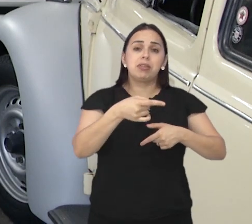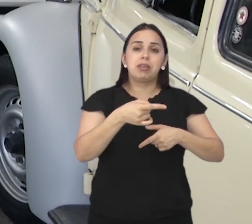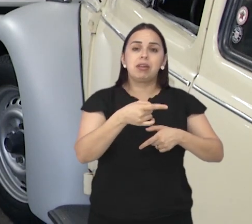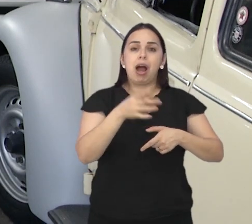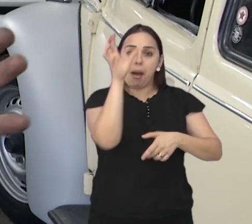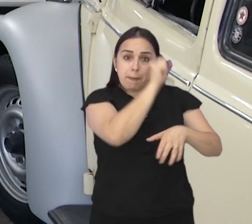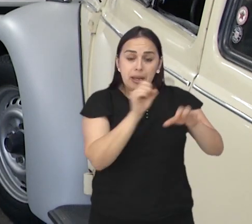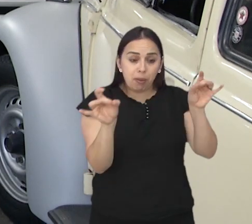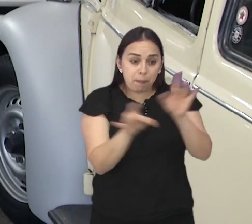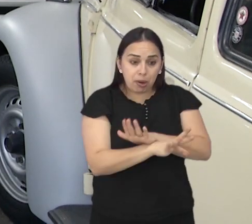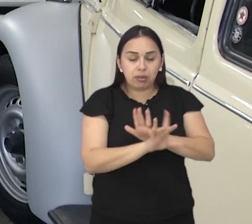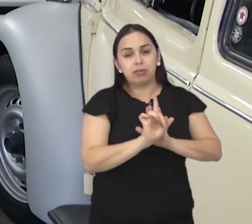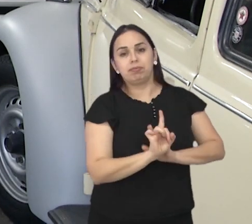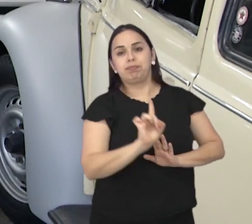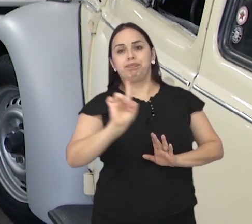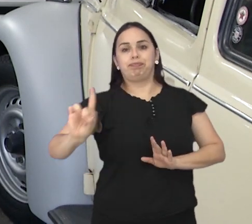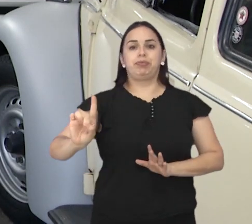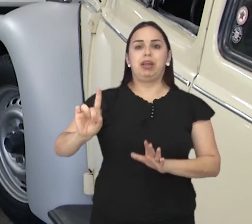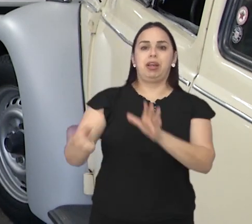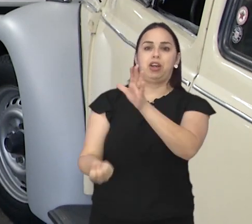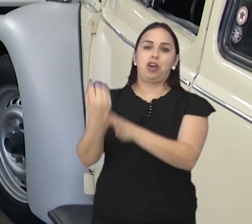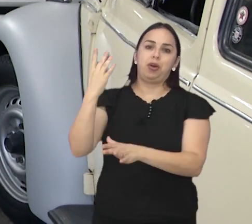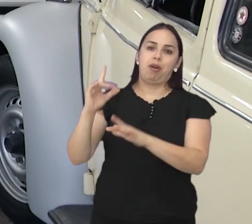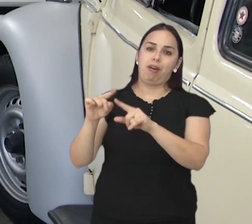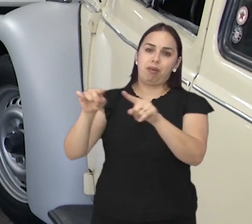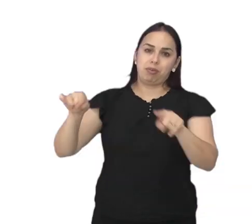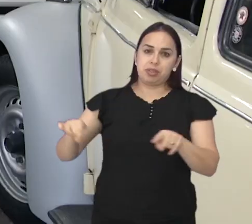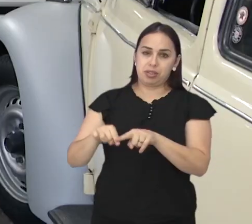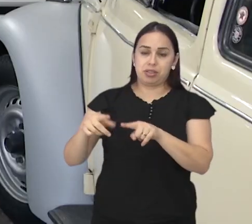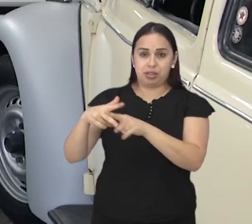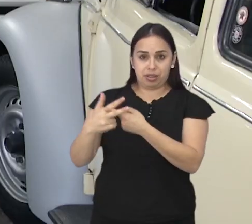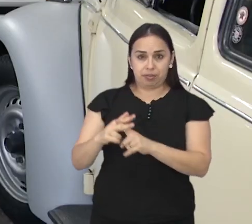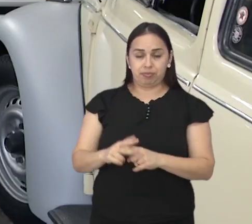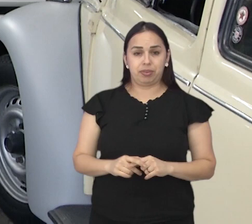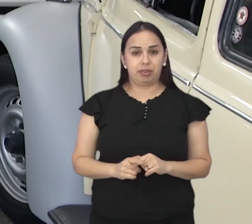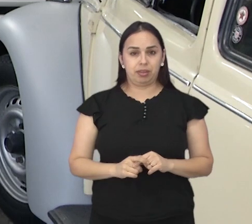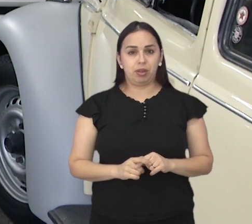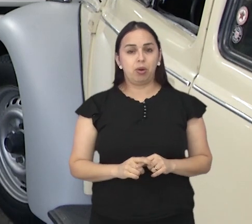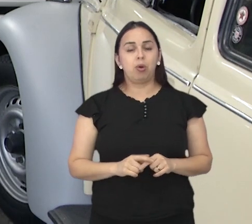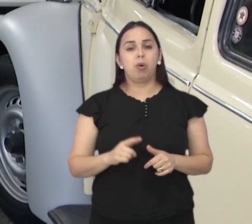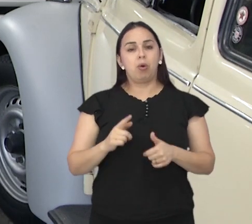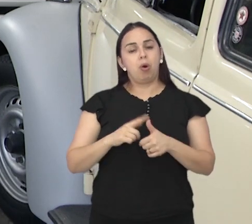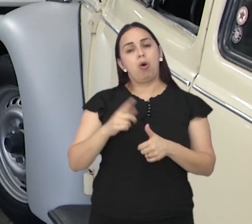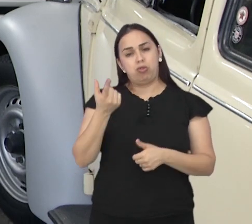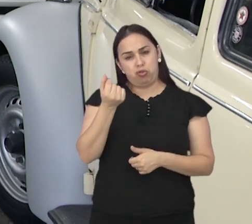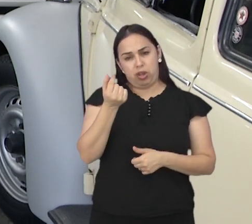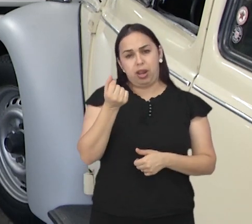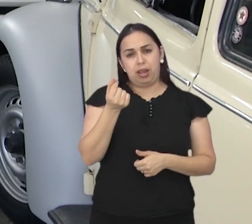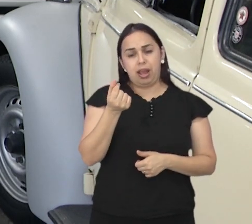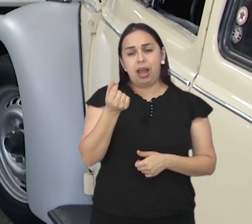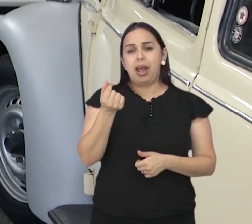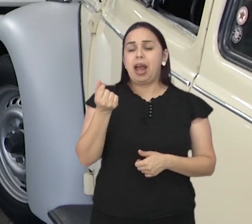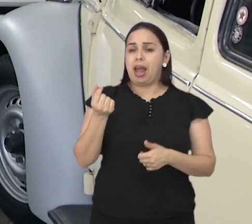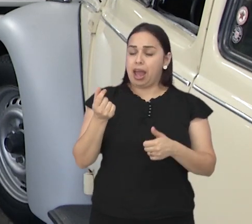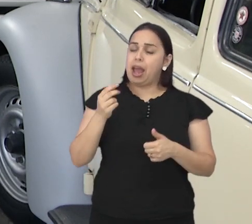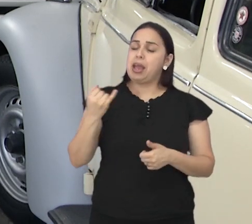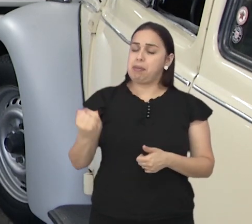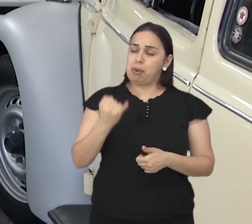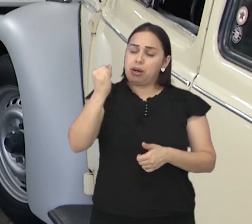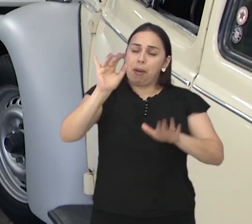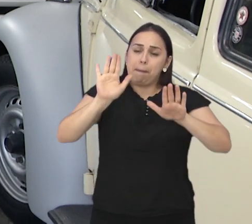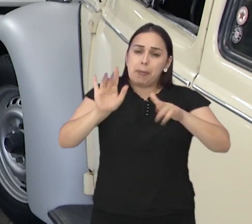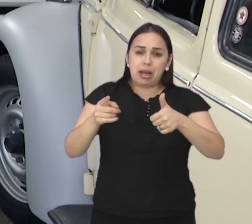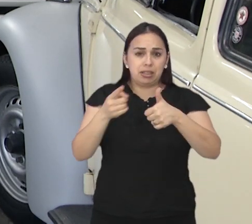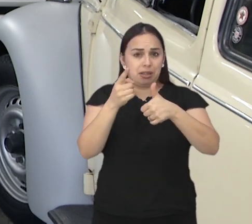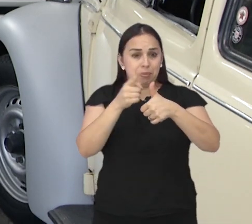que depois que aprendeu foi ter a sua própria oficina. Que eu falo que o dinheiro é o último lugar. Primeiro você tem